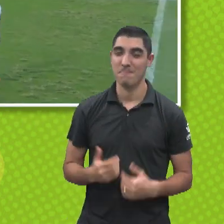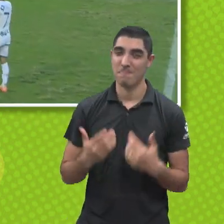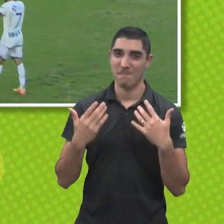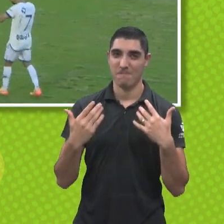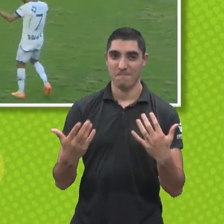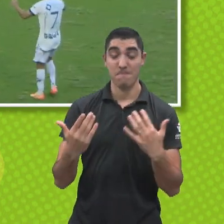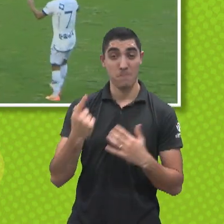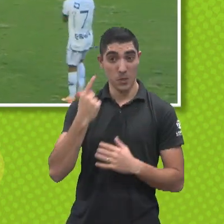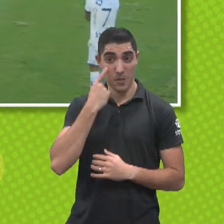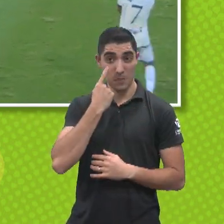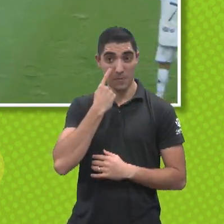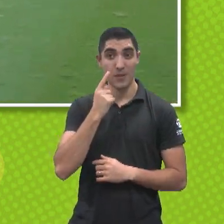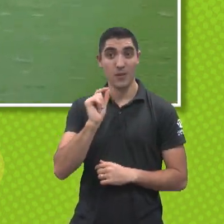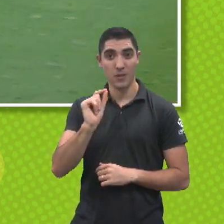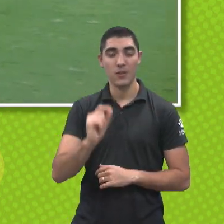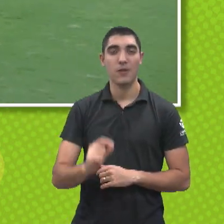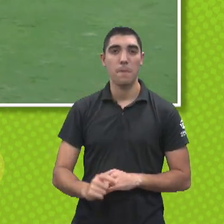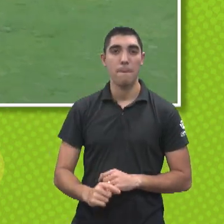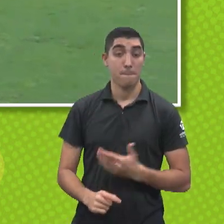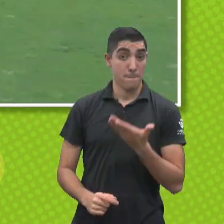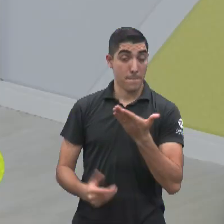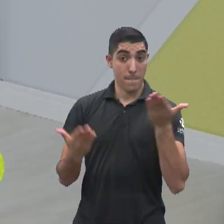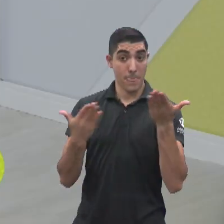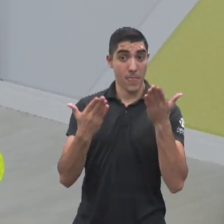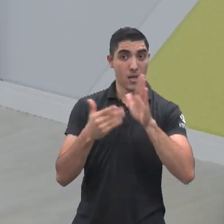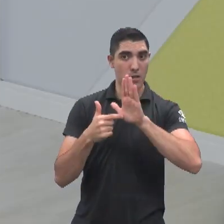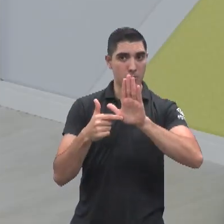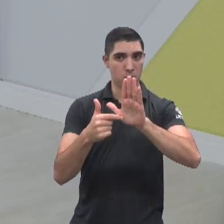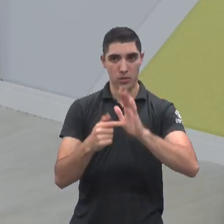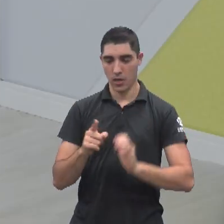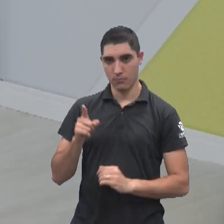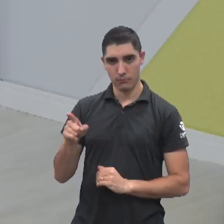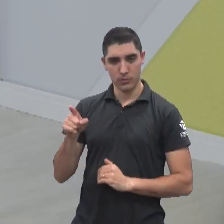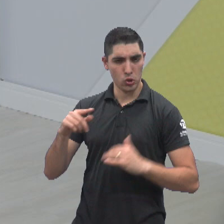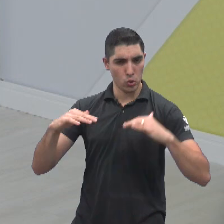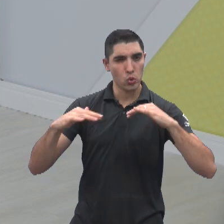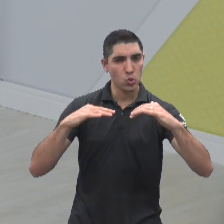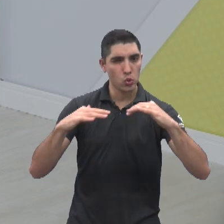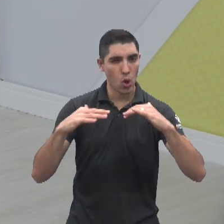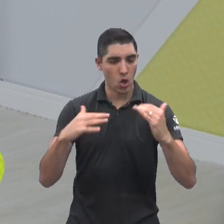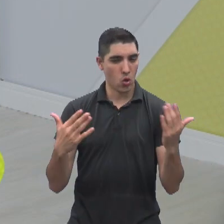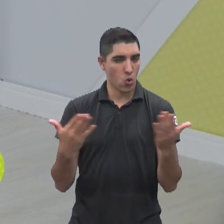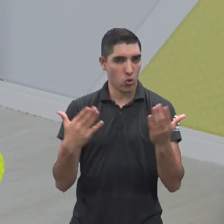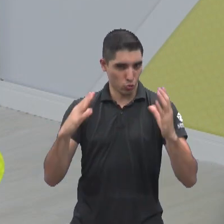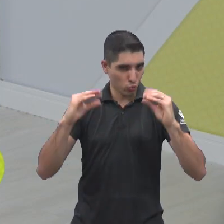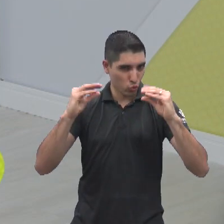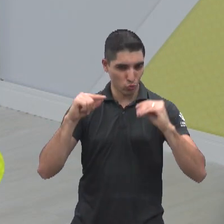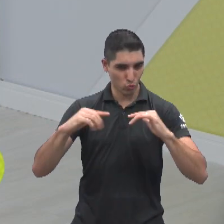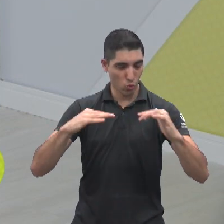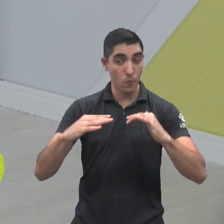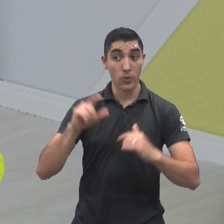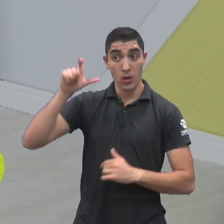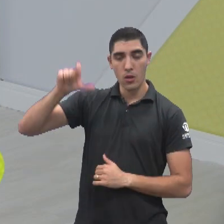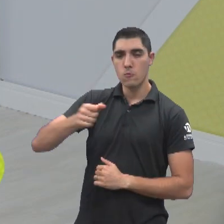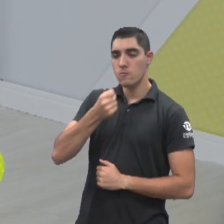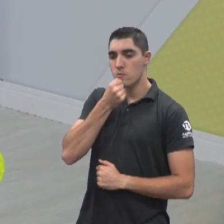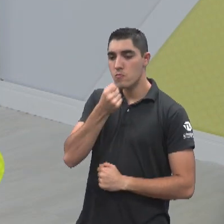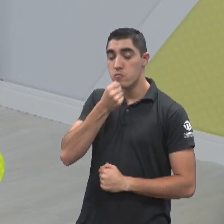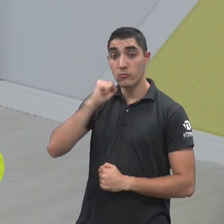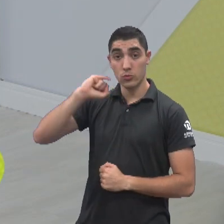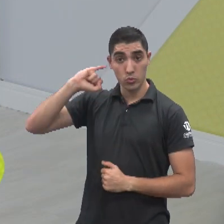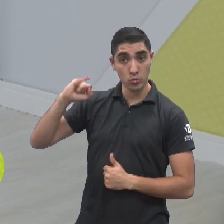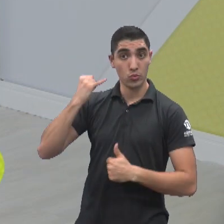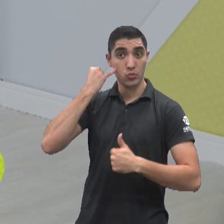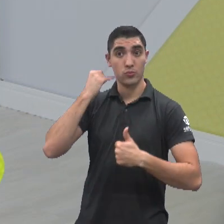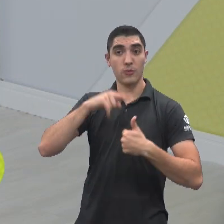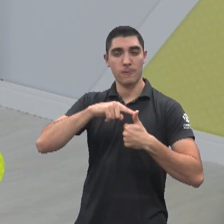ó. Trazendo mais informações sobre o clássico de hoje à noite, o nosso repórter João Delfino e o cinegrafista Reginaldo de